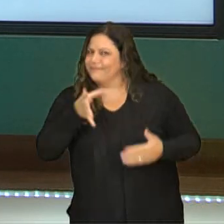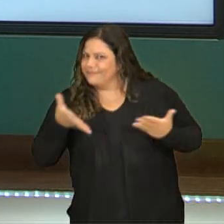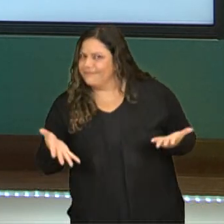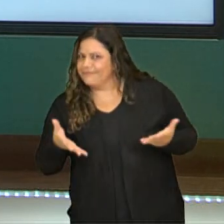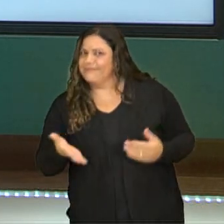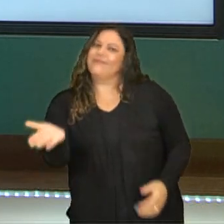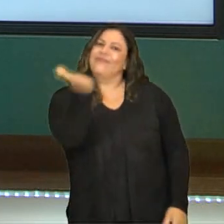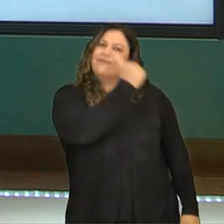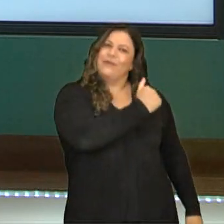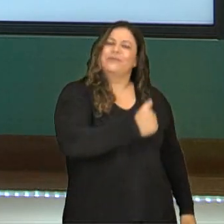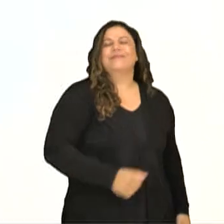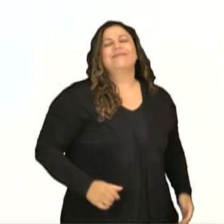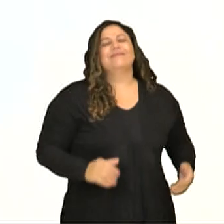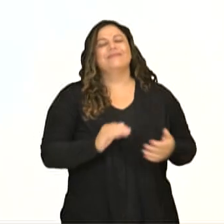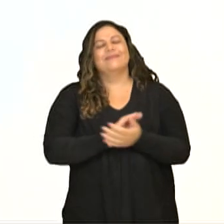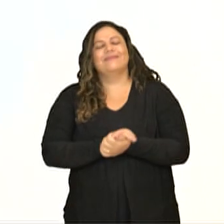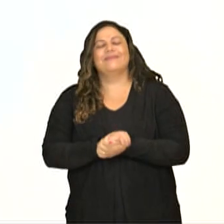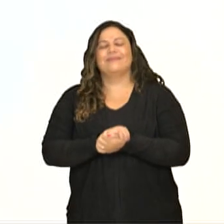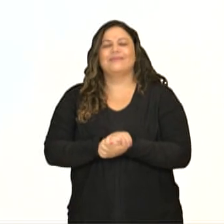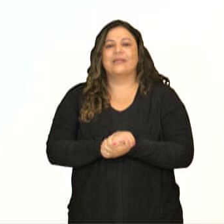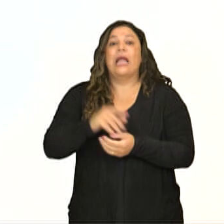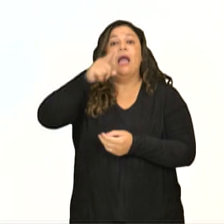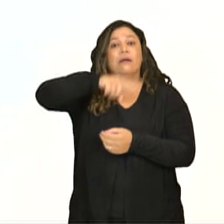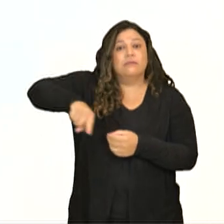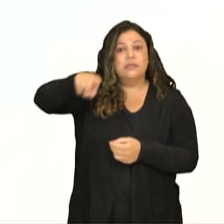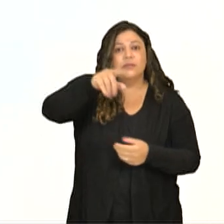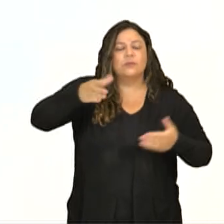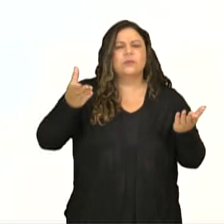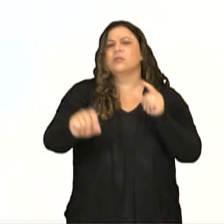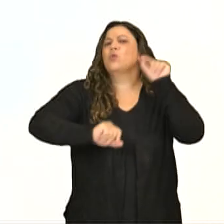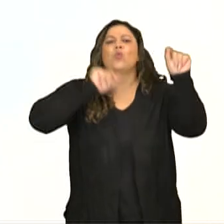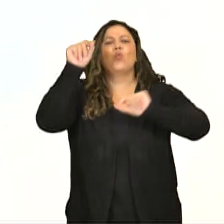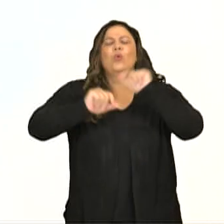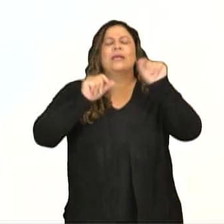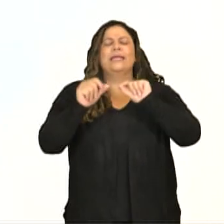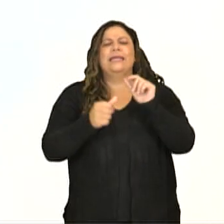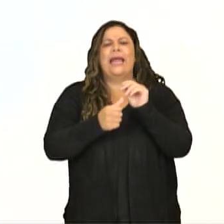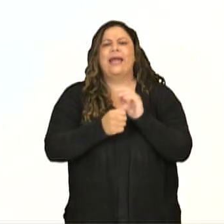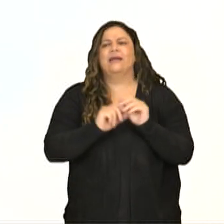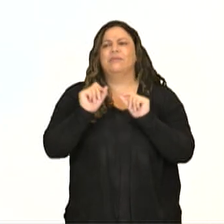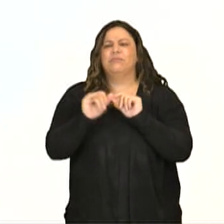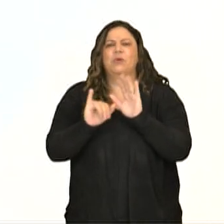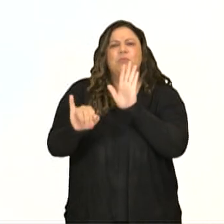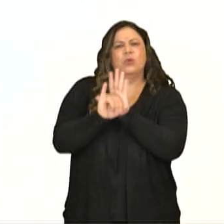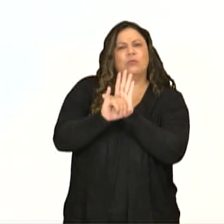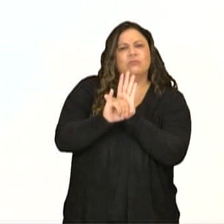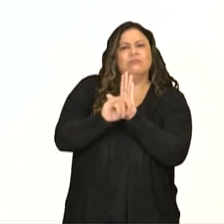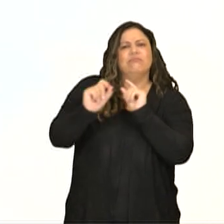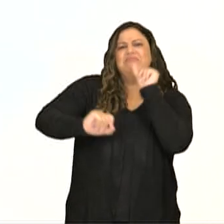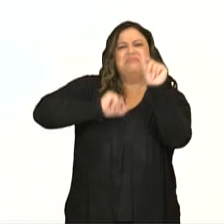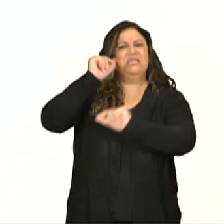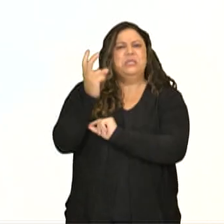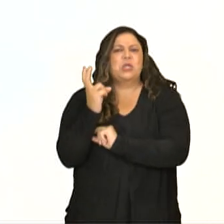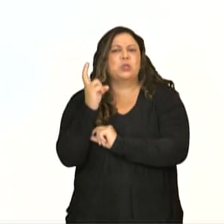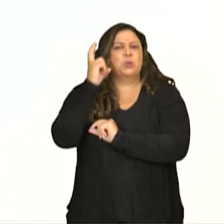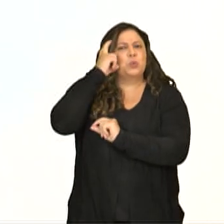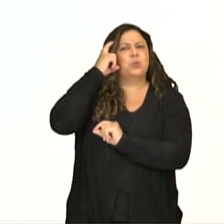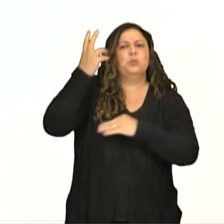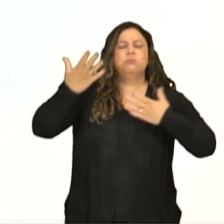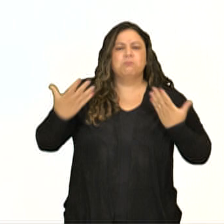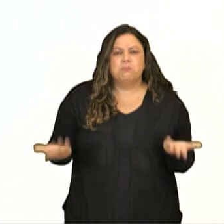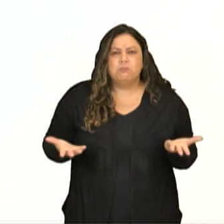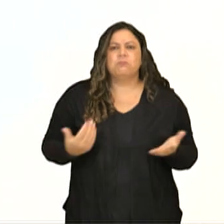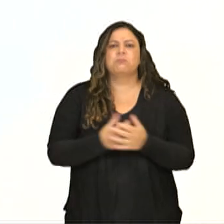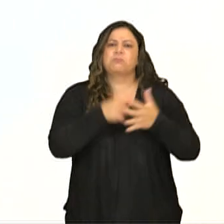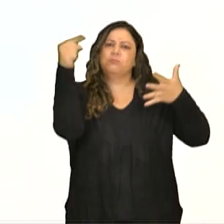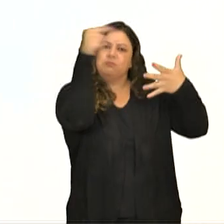Vem comigo? Para você, o que é a identidade cultural? Vamos ver quais são os elementos